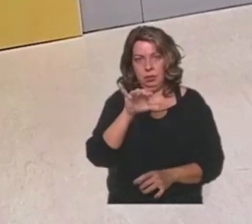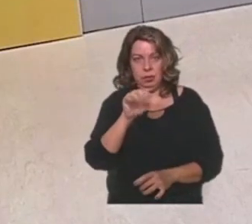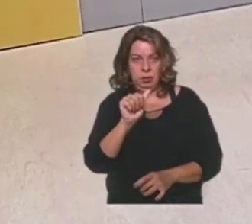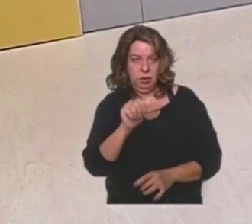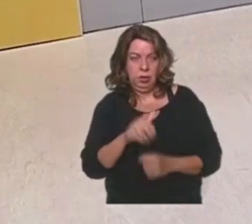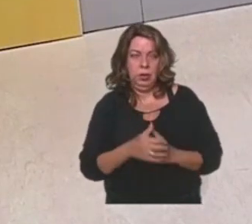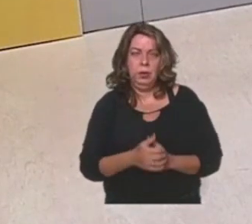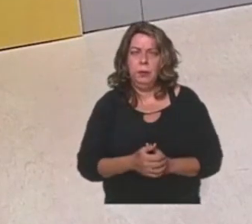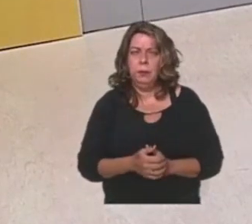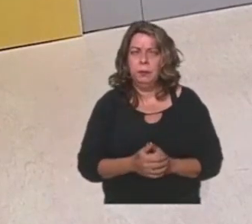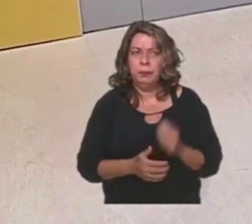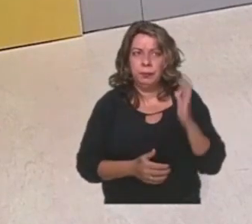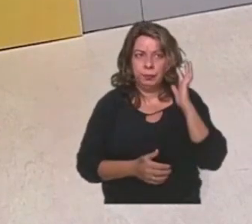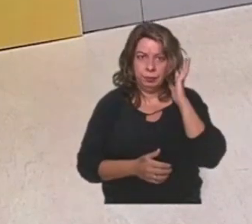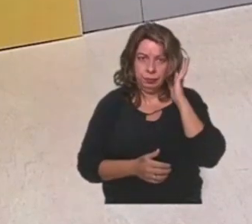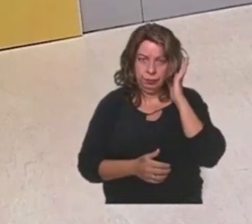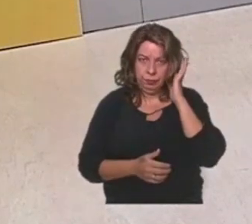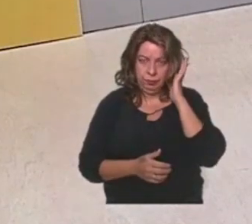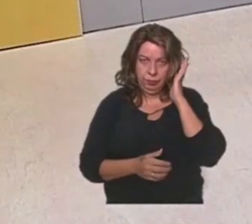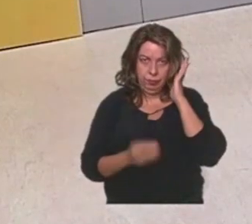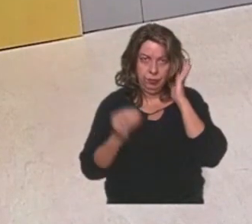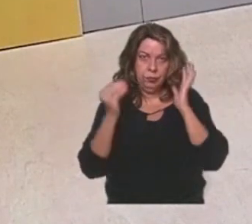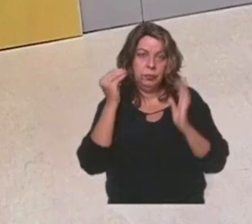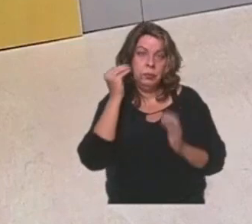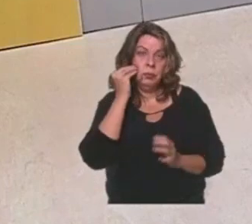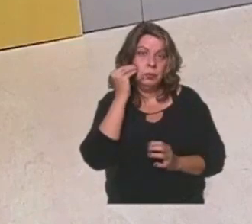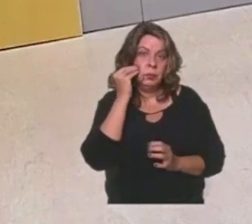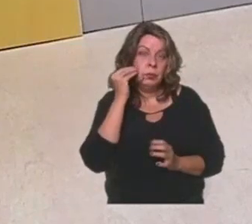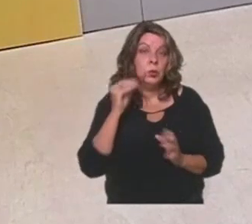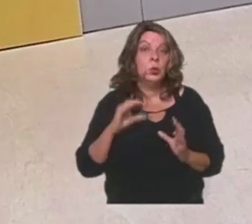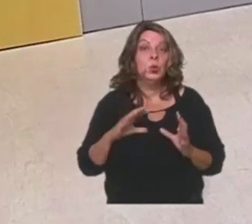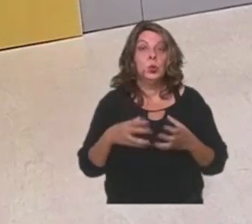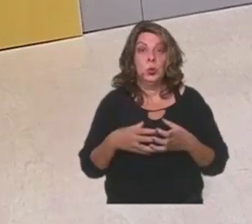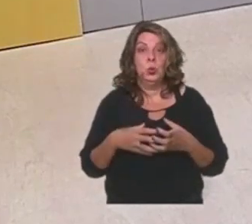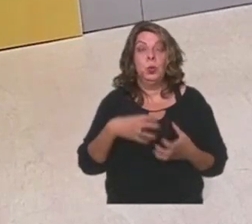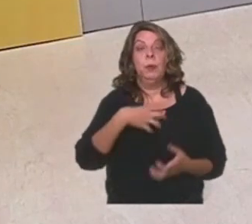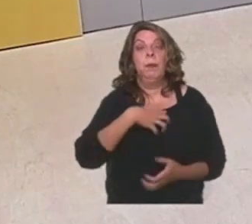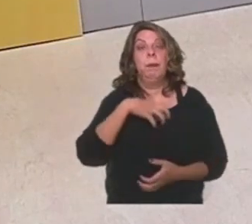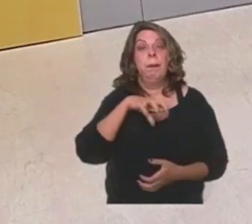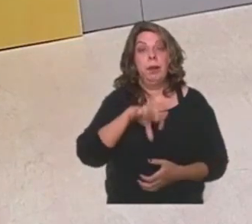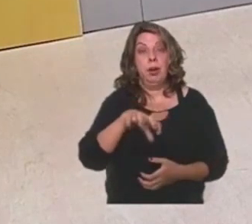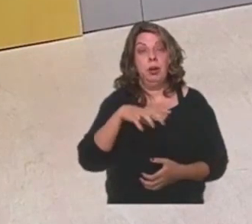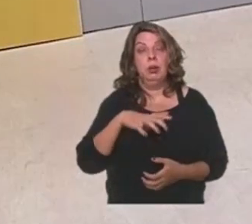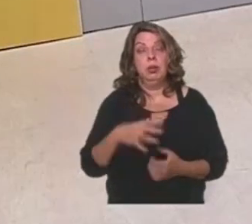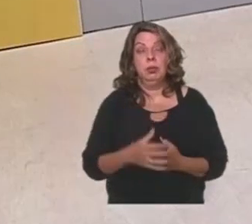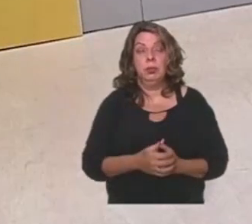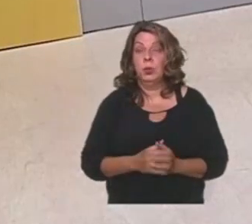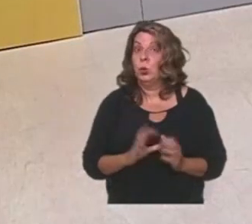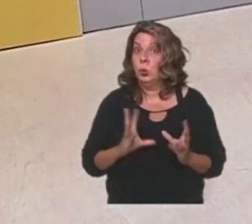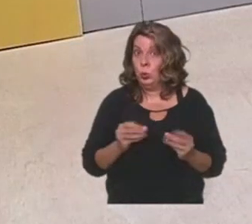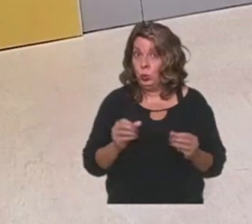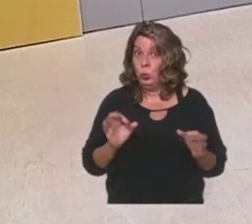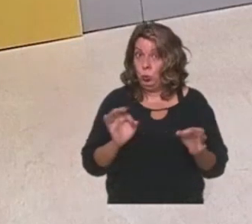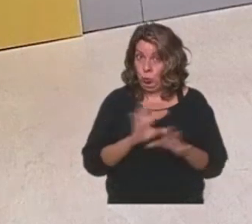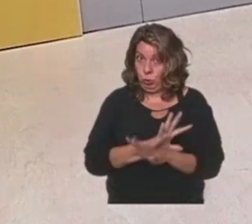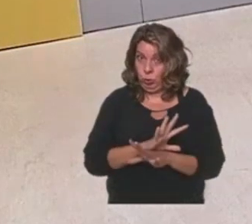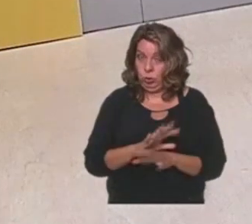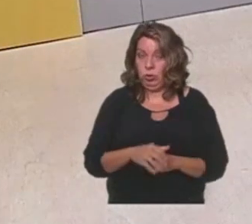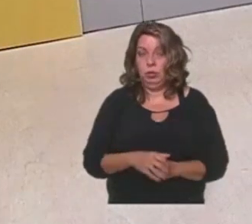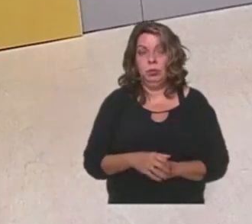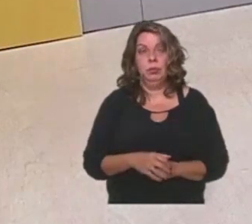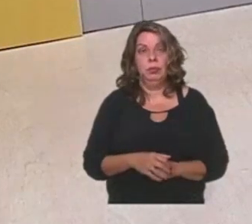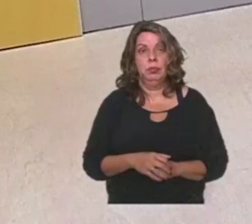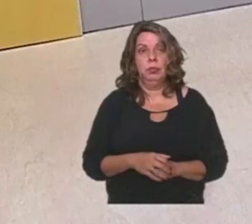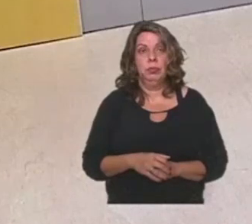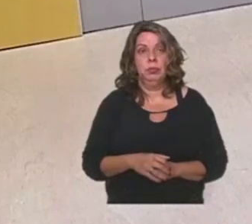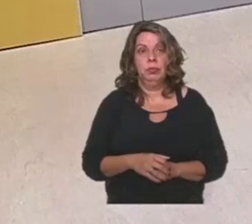pedindo, ó, mandar um beijão para Ipiranga, a turma, né? Ligada também. Tudo pronto por aqui, a Ford